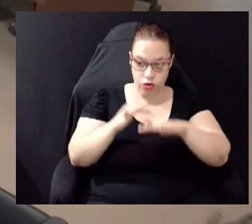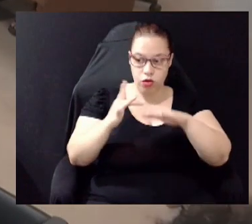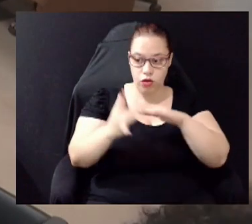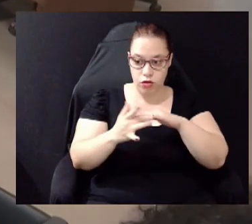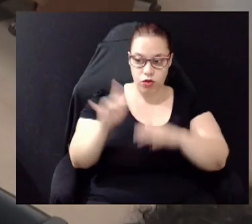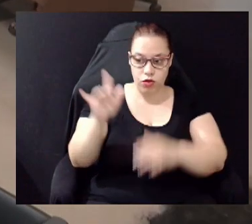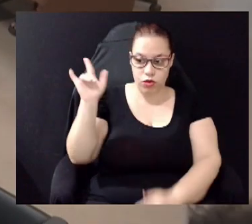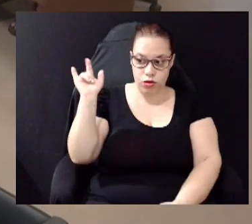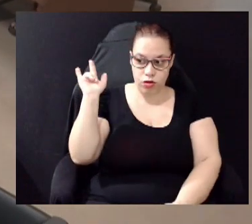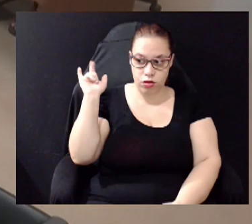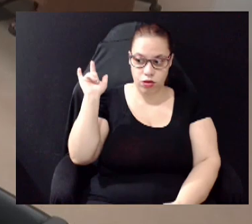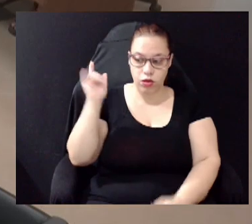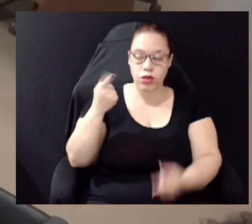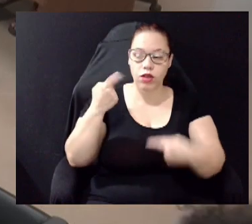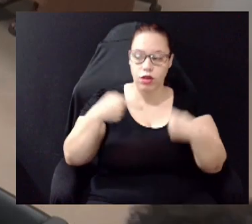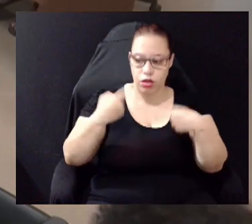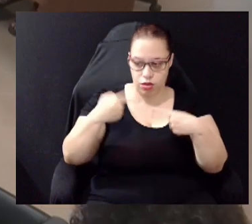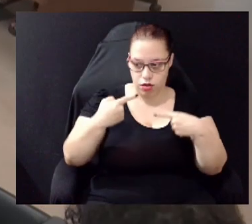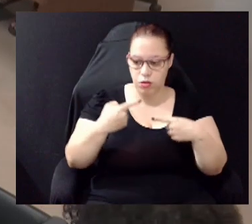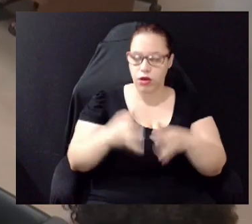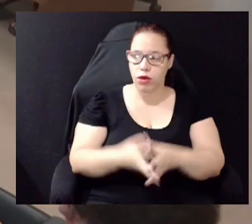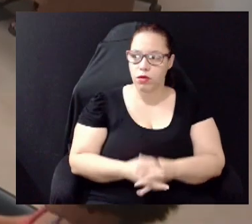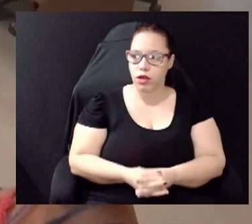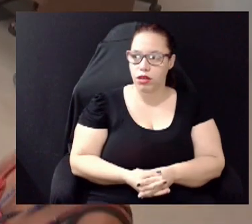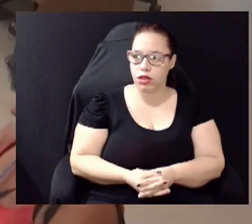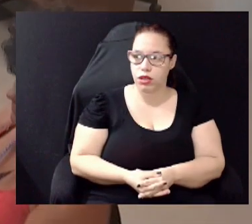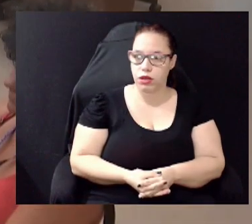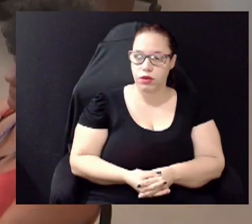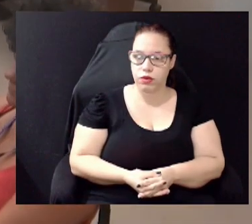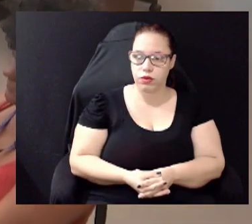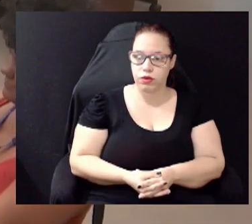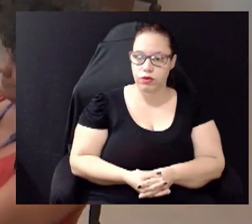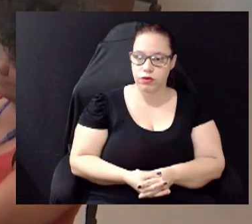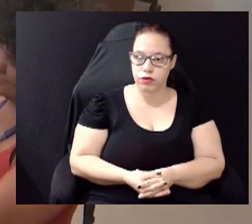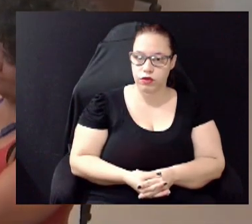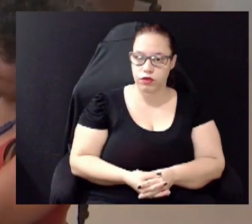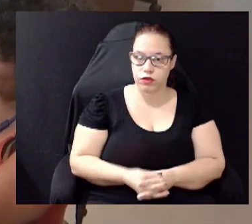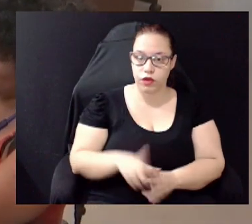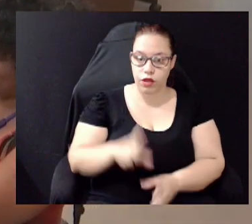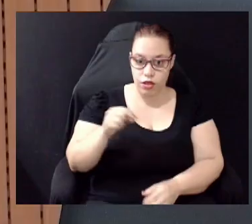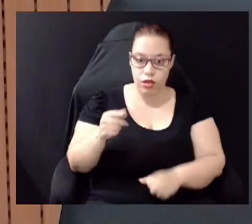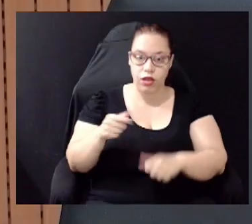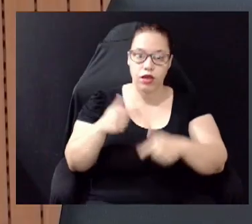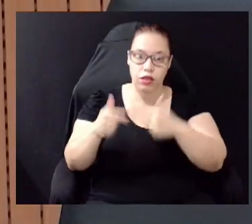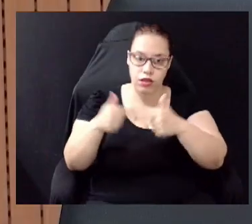esse debate. Aí saí do serviço, vim para cá, a escala